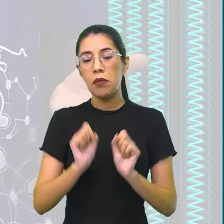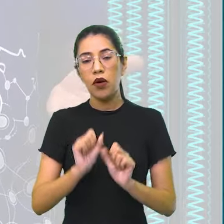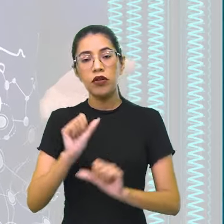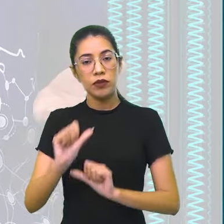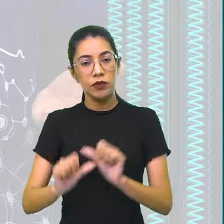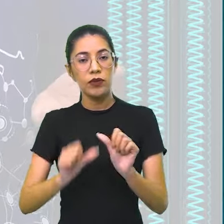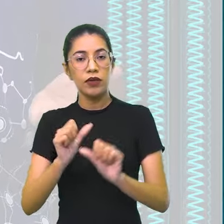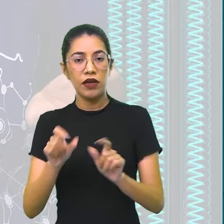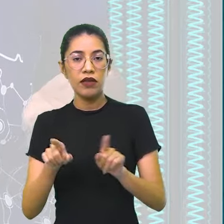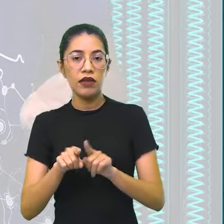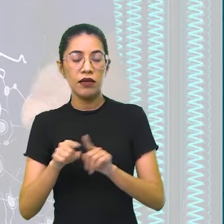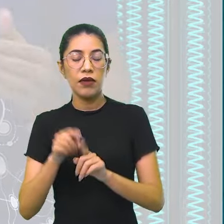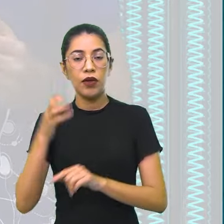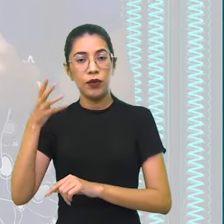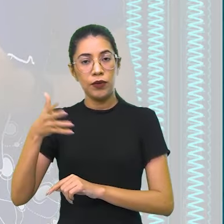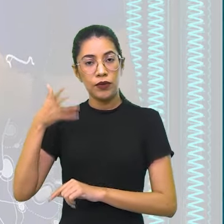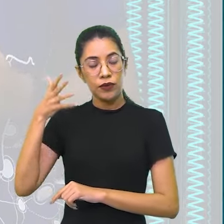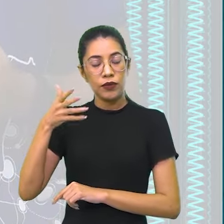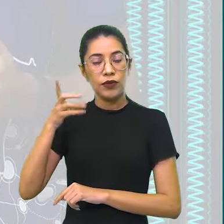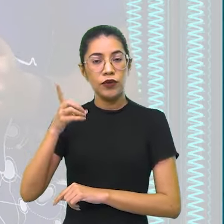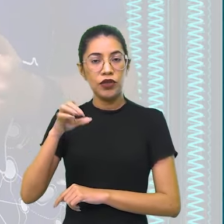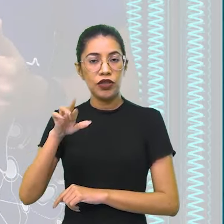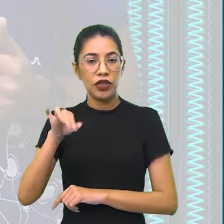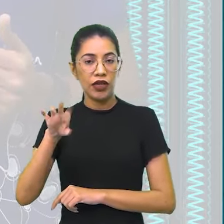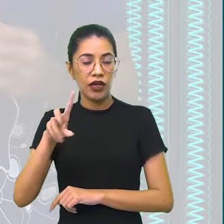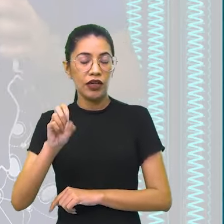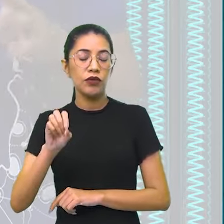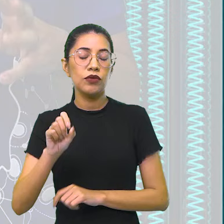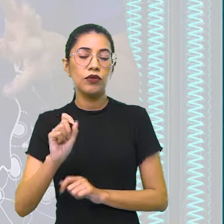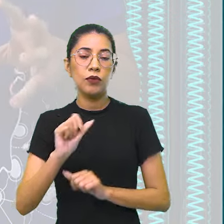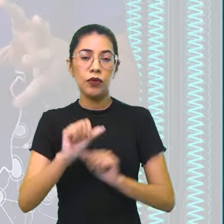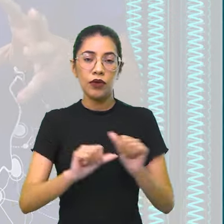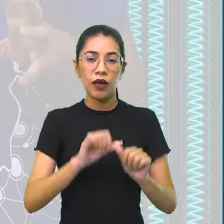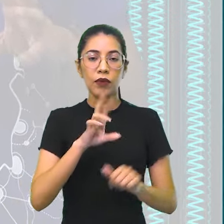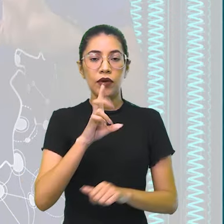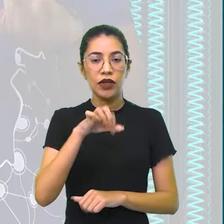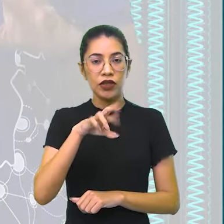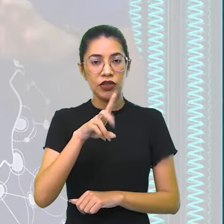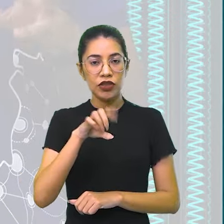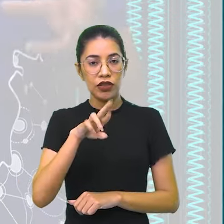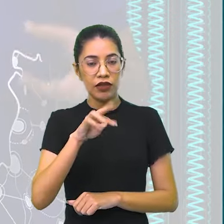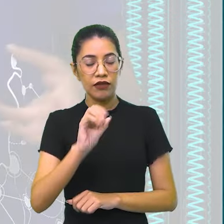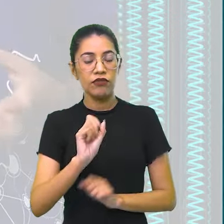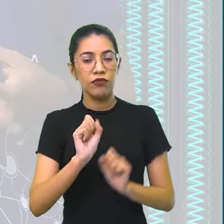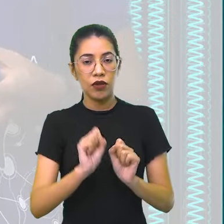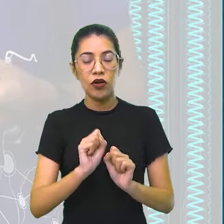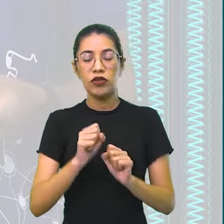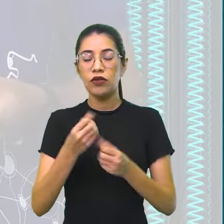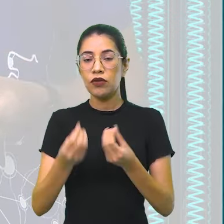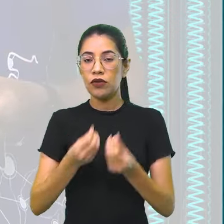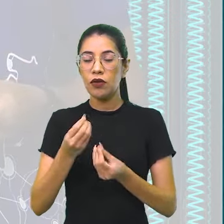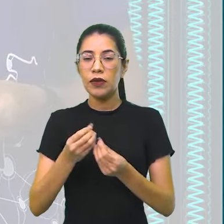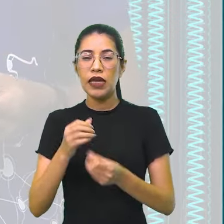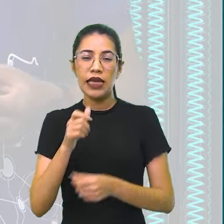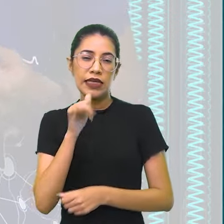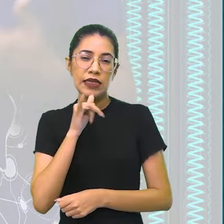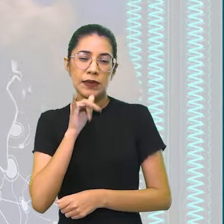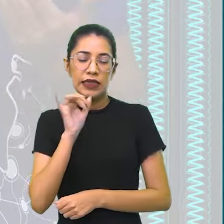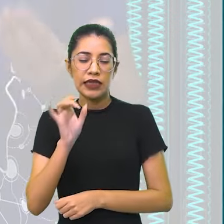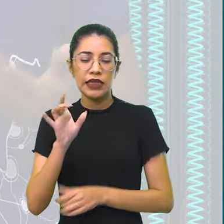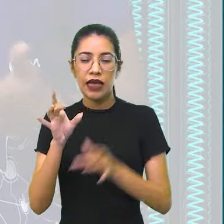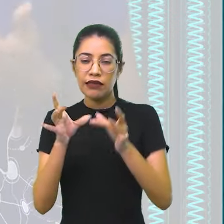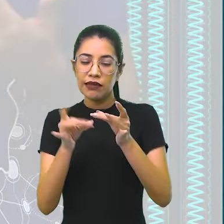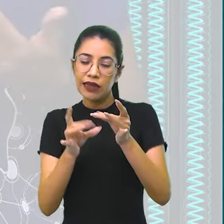transformar esse discurso indireto num discurso direto, né? Como se o discurso indireto ele estivesse descrevendo a cena,